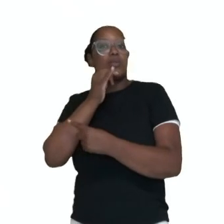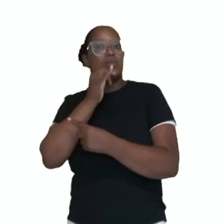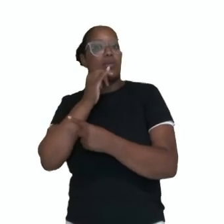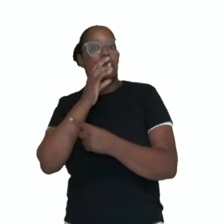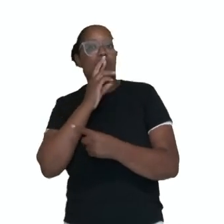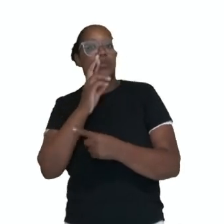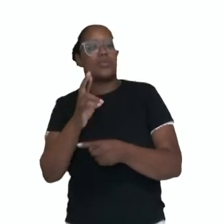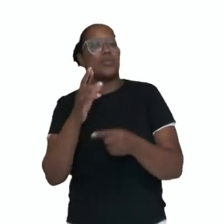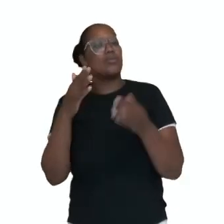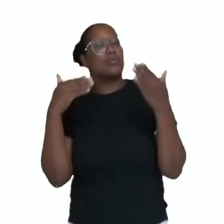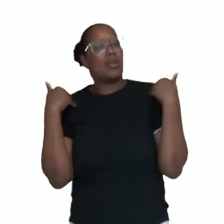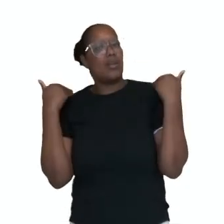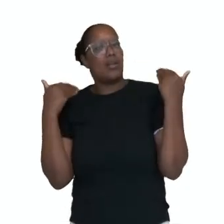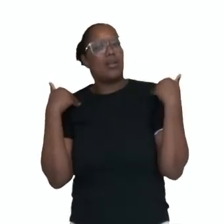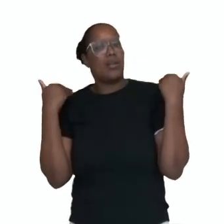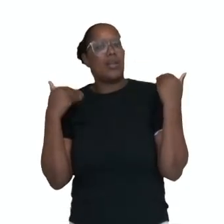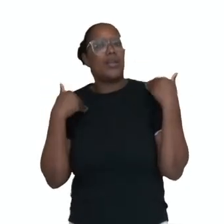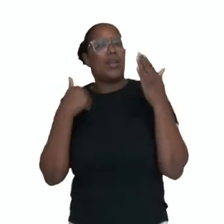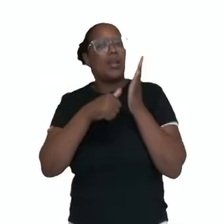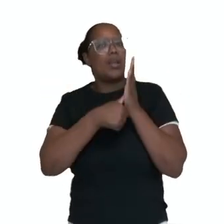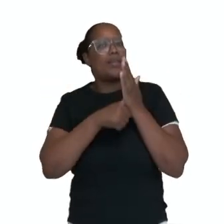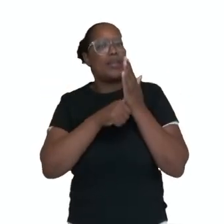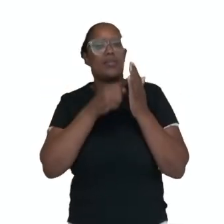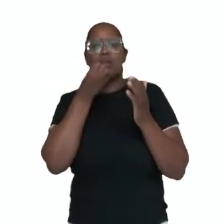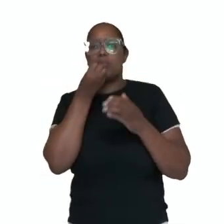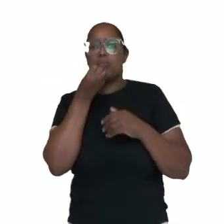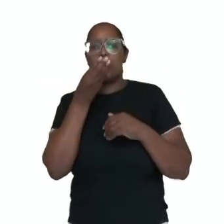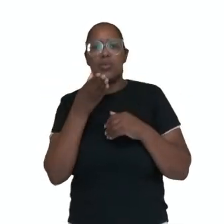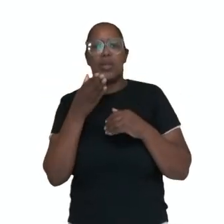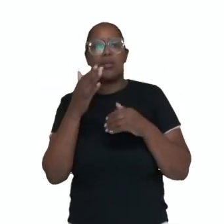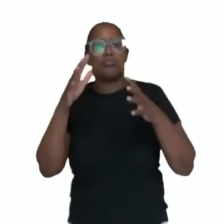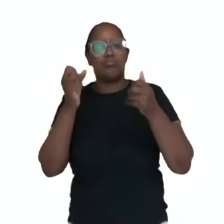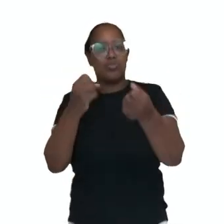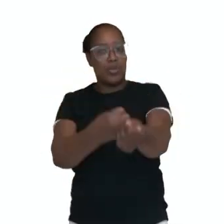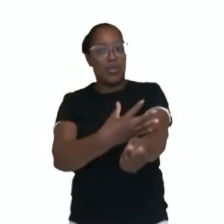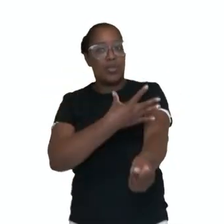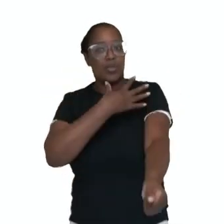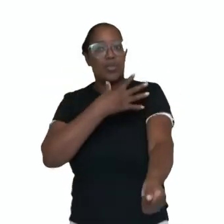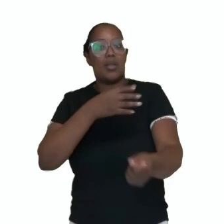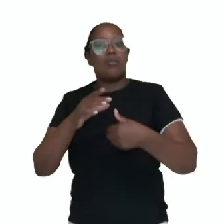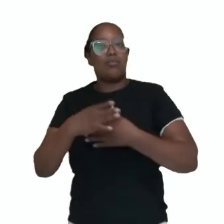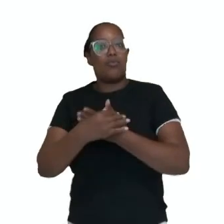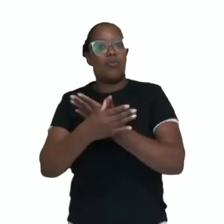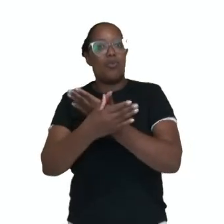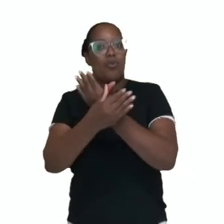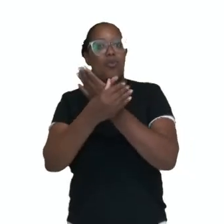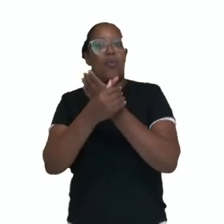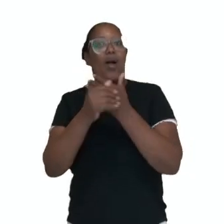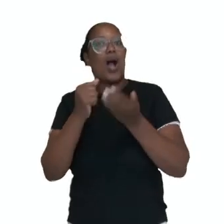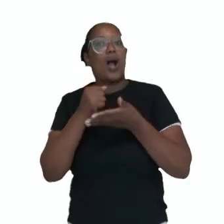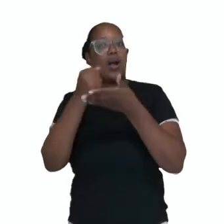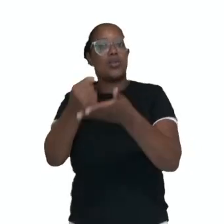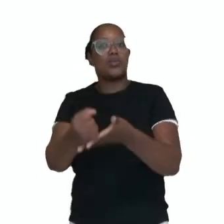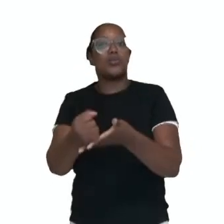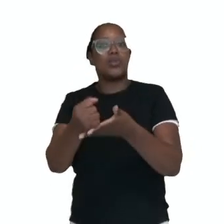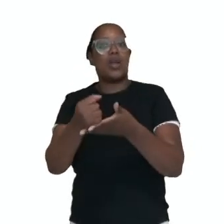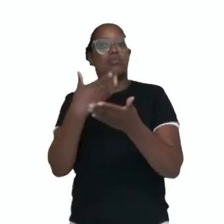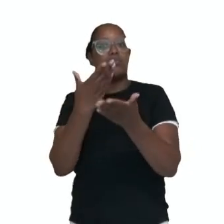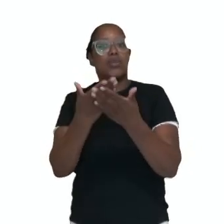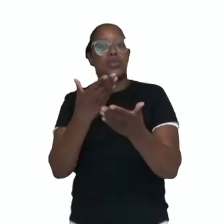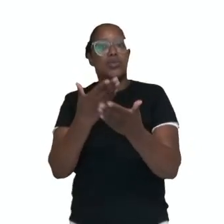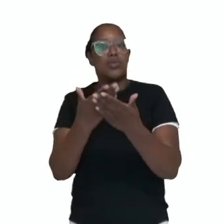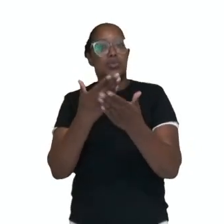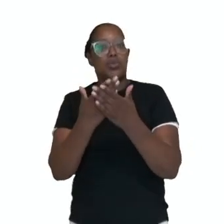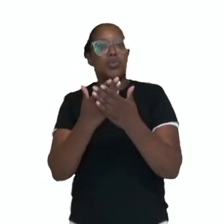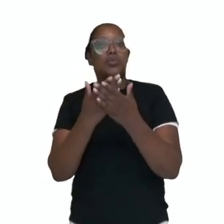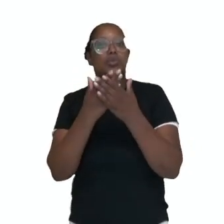né? Alegria, identidade, bondade, emoção, voar, solidariedade, ação, estudo e